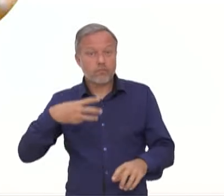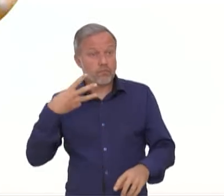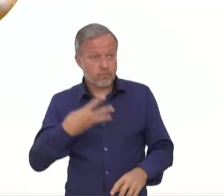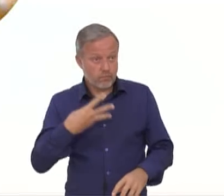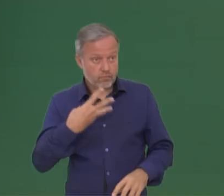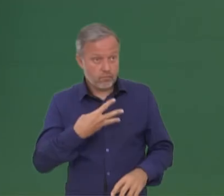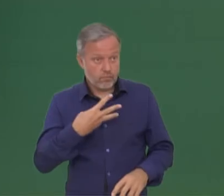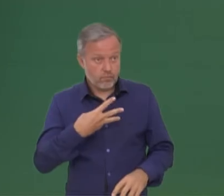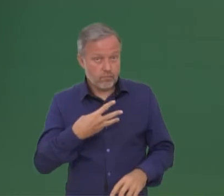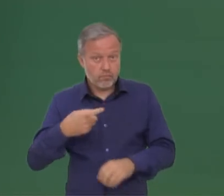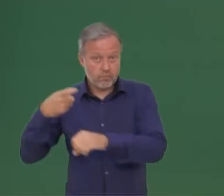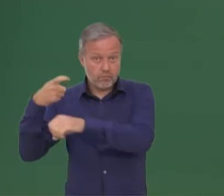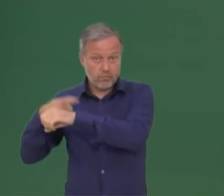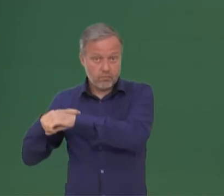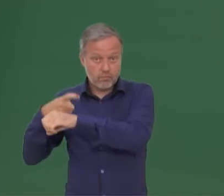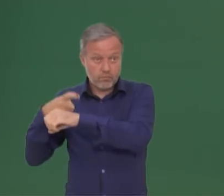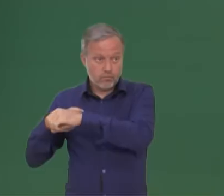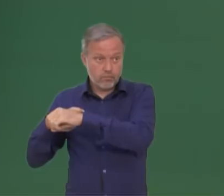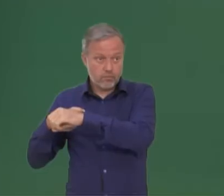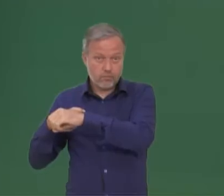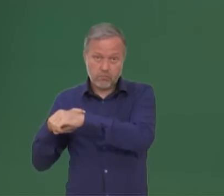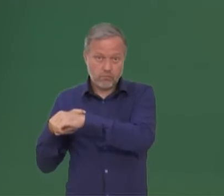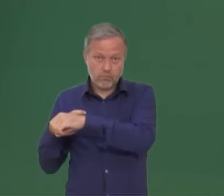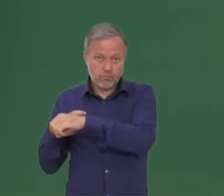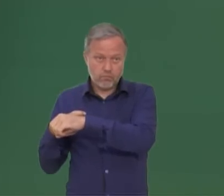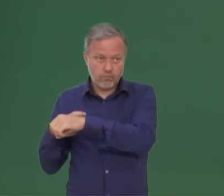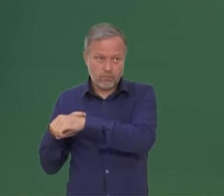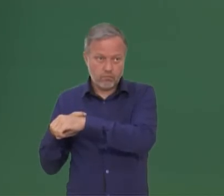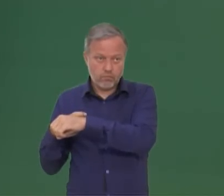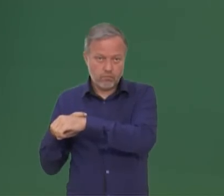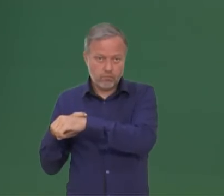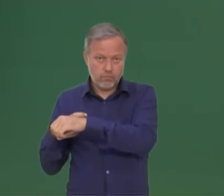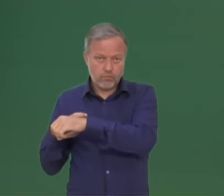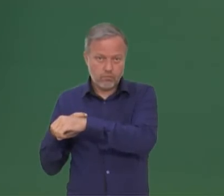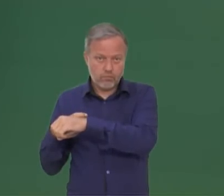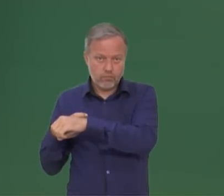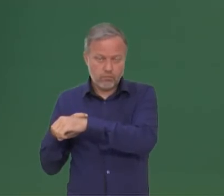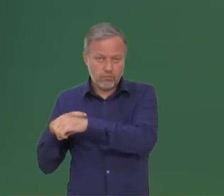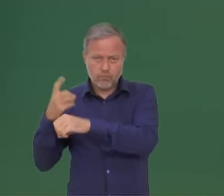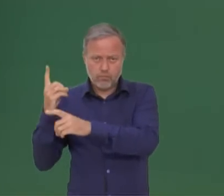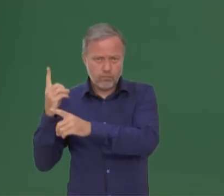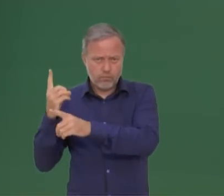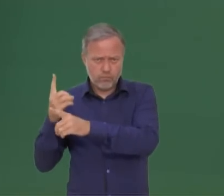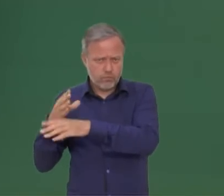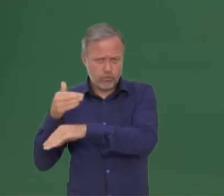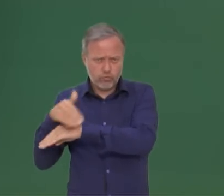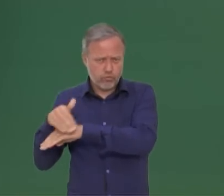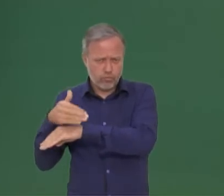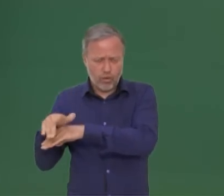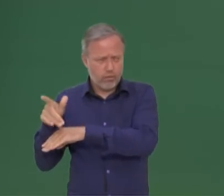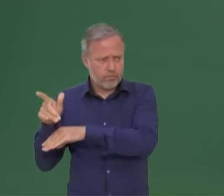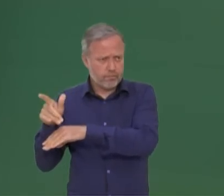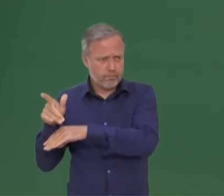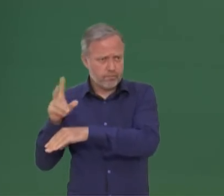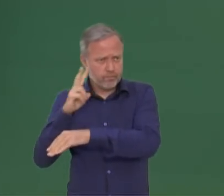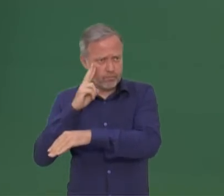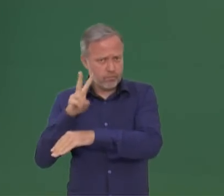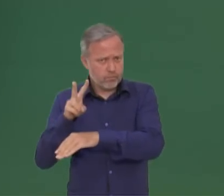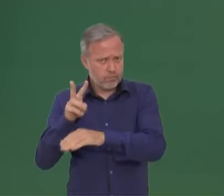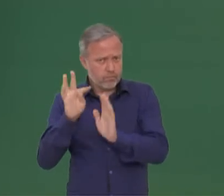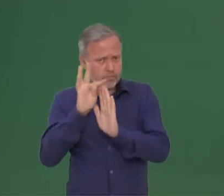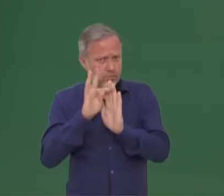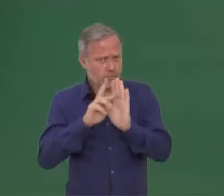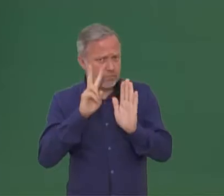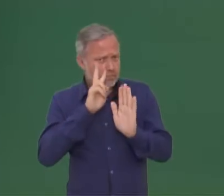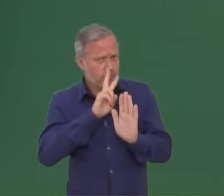imagem, eu tenho rochas, eu tenho, né, pedras ali que a gente encontra no nosso cotidiano, no nosso dia a dia. Então olha o texto que eu trago